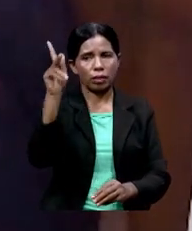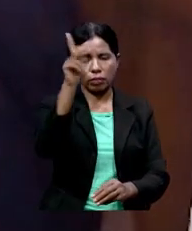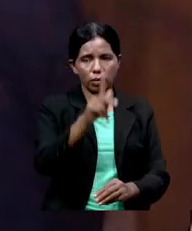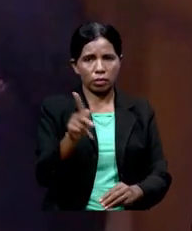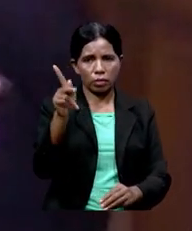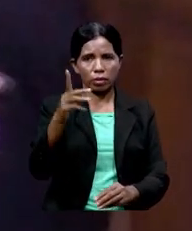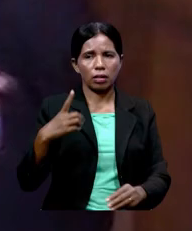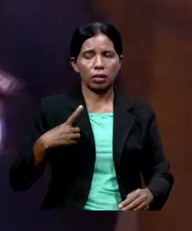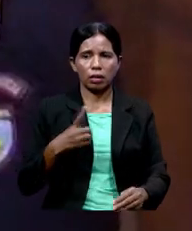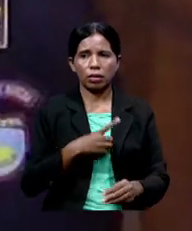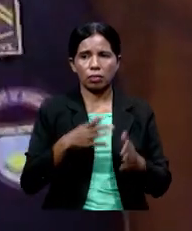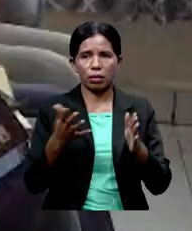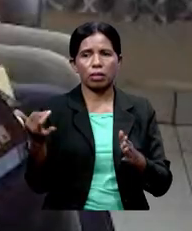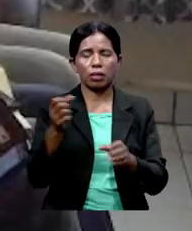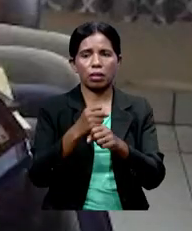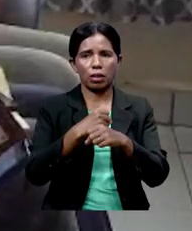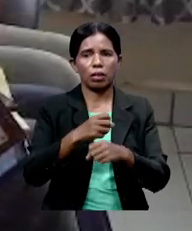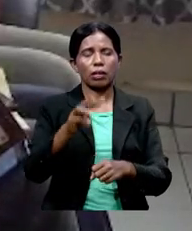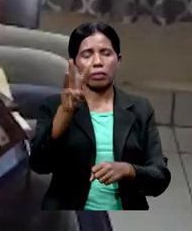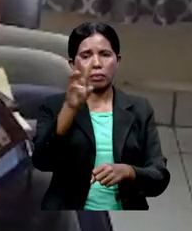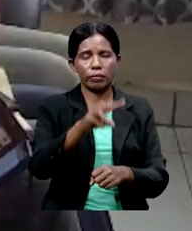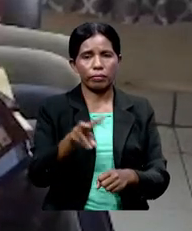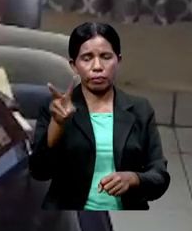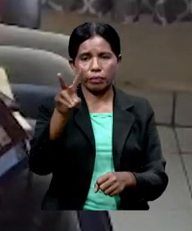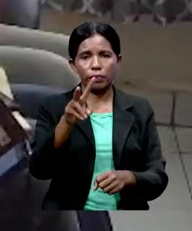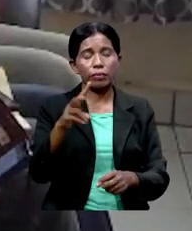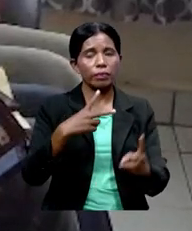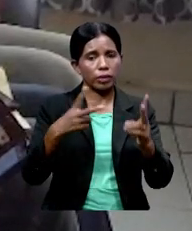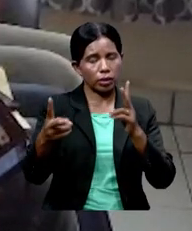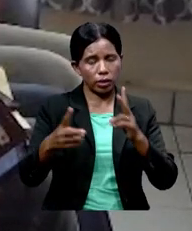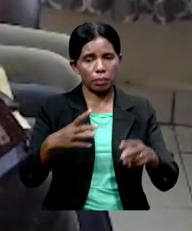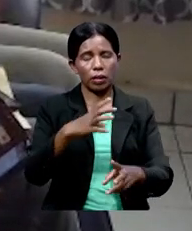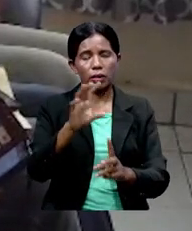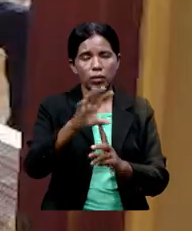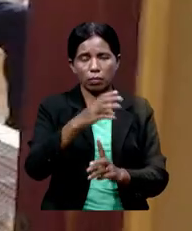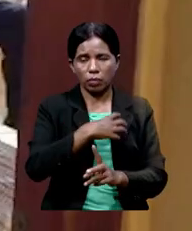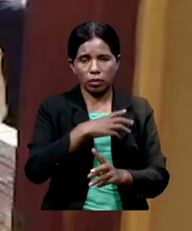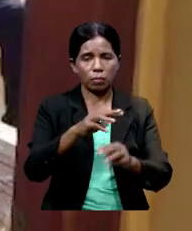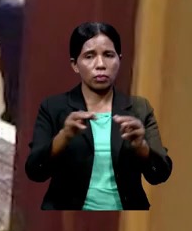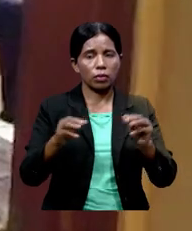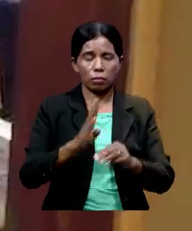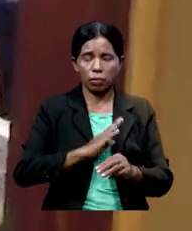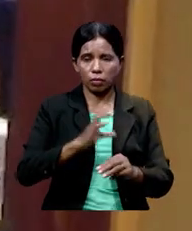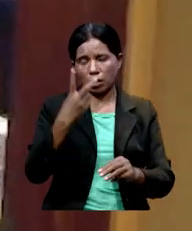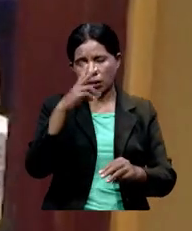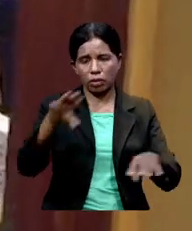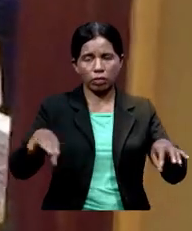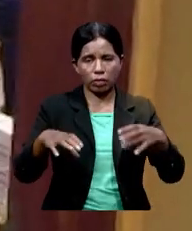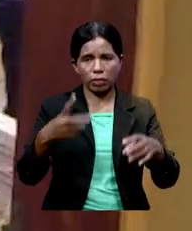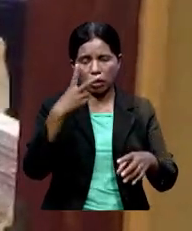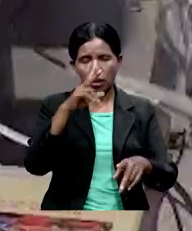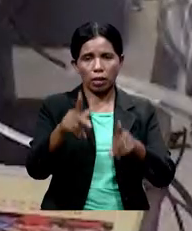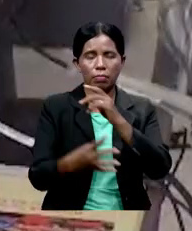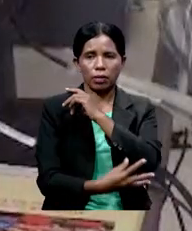né? Deputado Cira halau visita ao comando penitenciário município Baucau, liu-liu e a secção serviço apoio